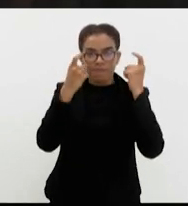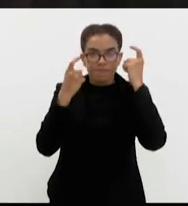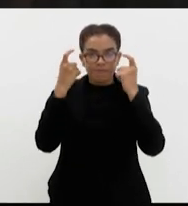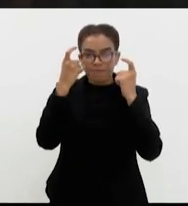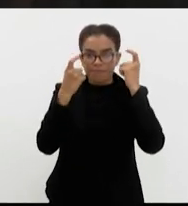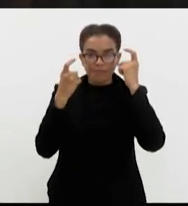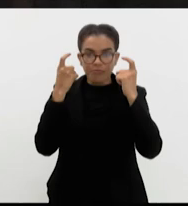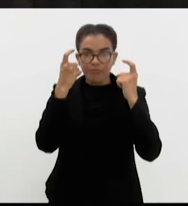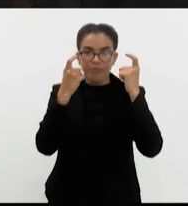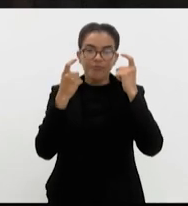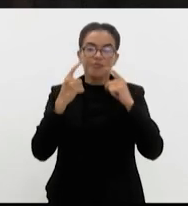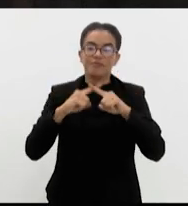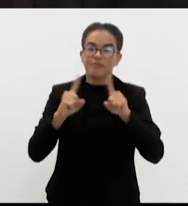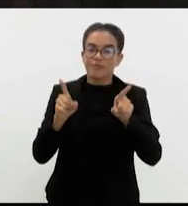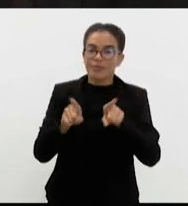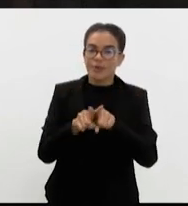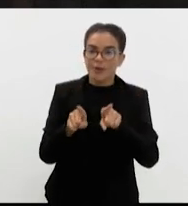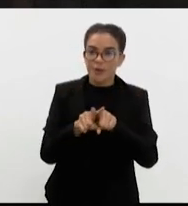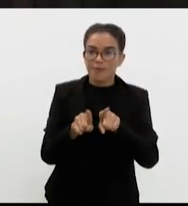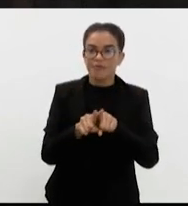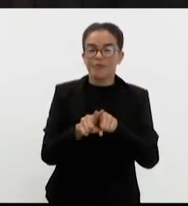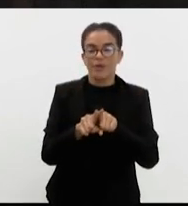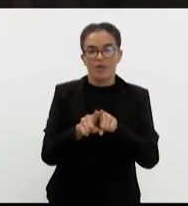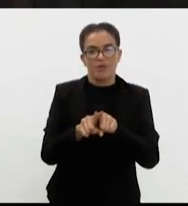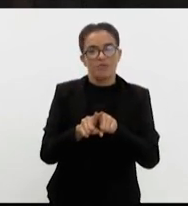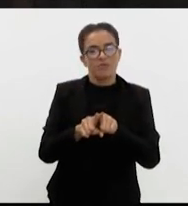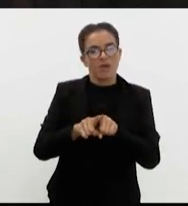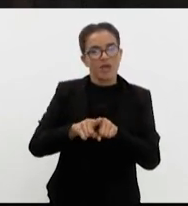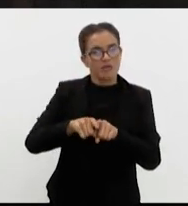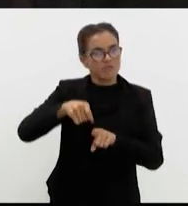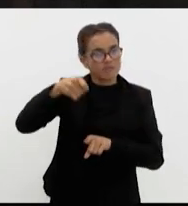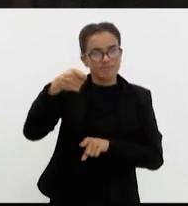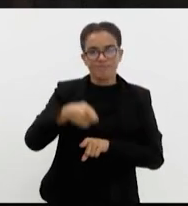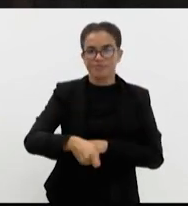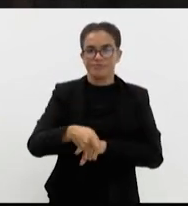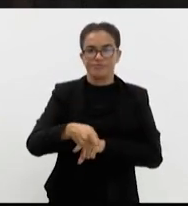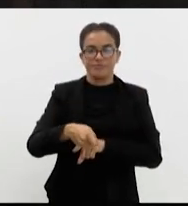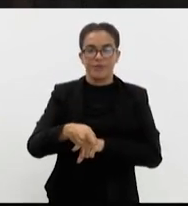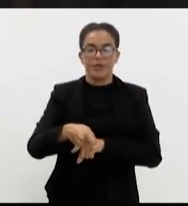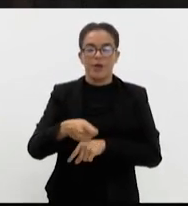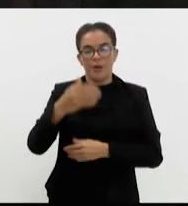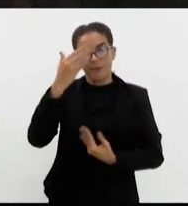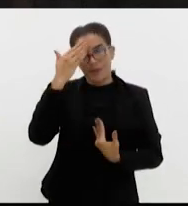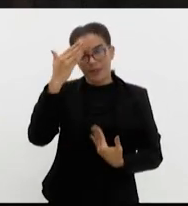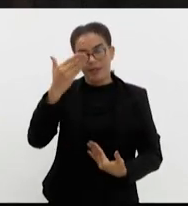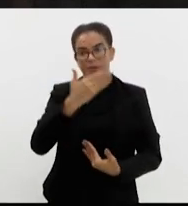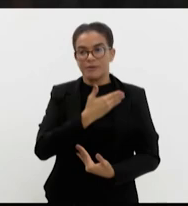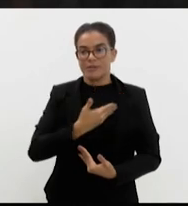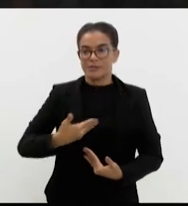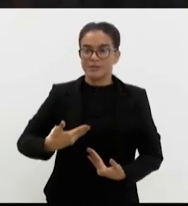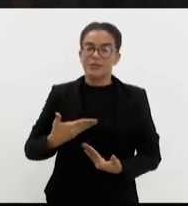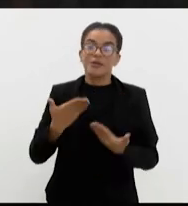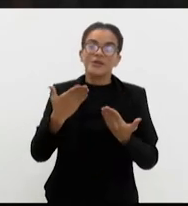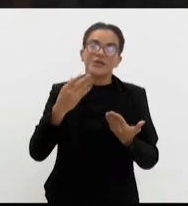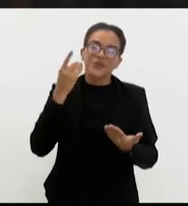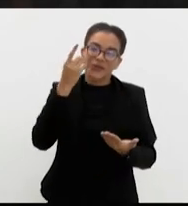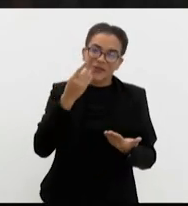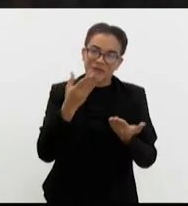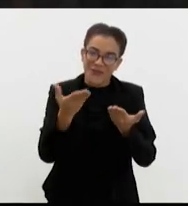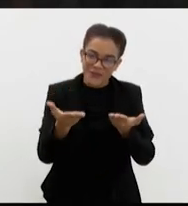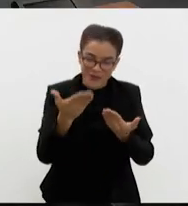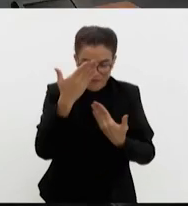pública mas ao mesmo tempo estaremos lá sustentando aquilo que é justo pro estado do Rio de Janeiro Muito obrigado presidente Dr Serginho